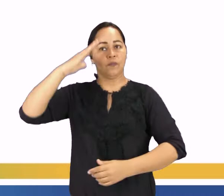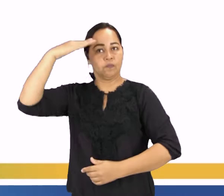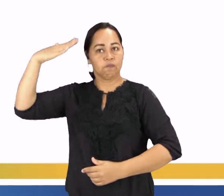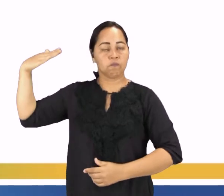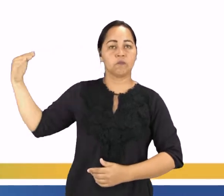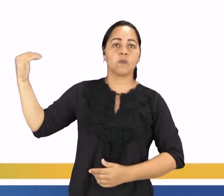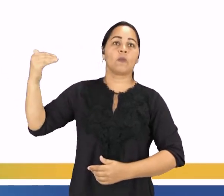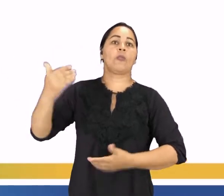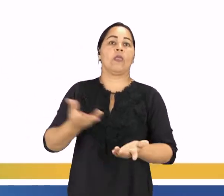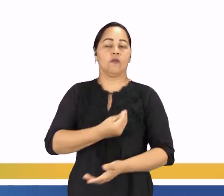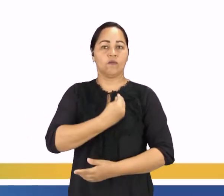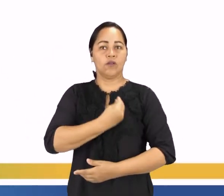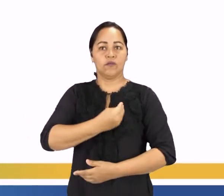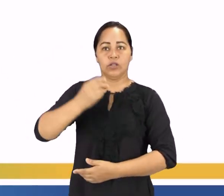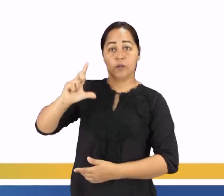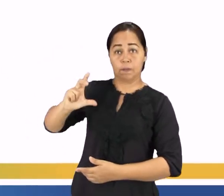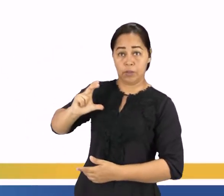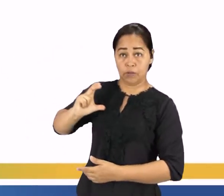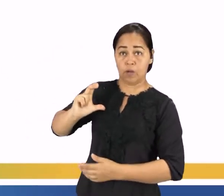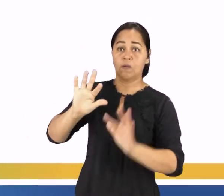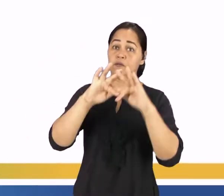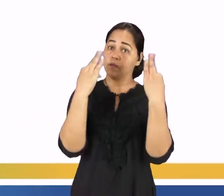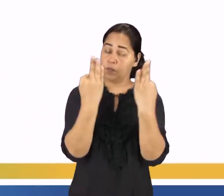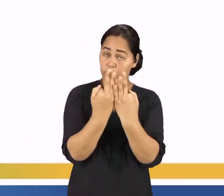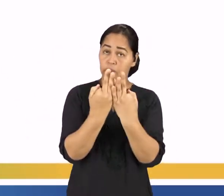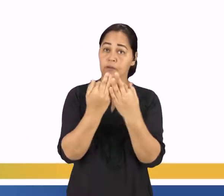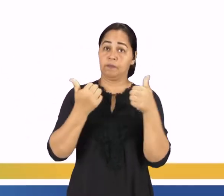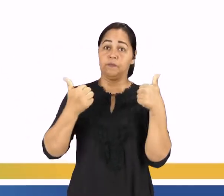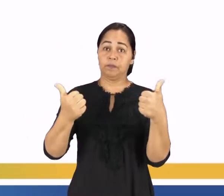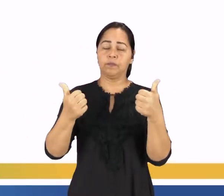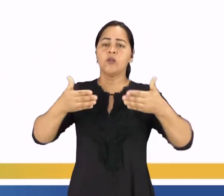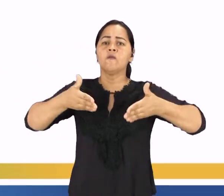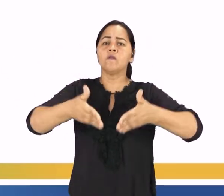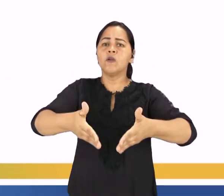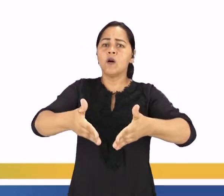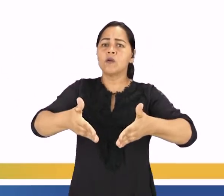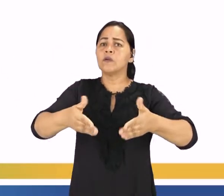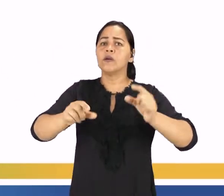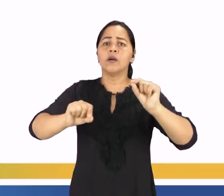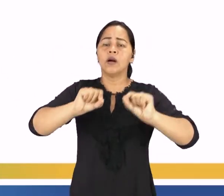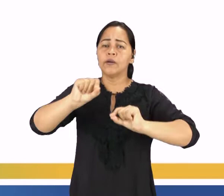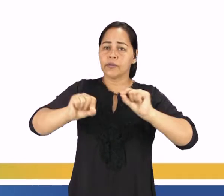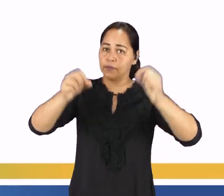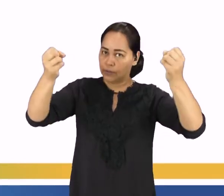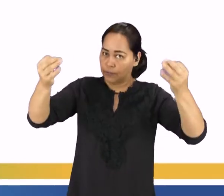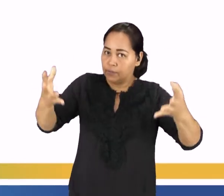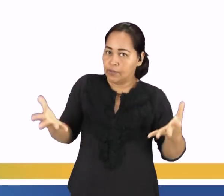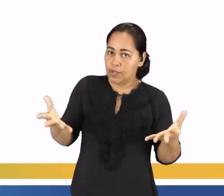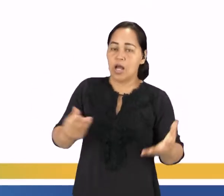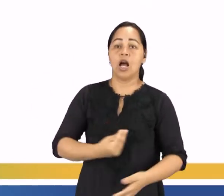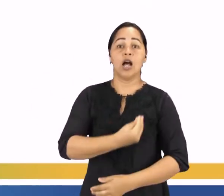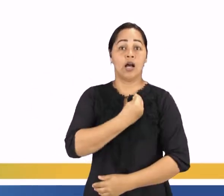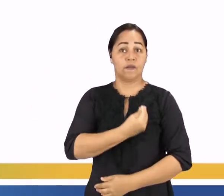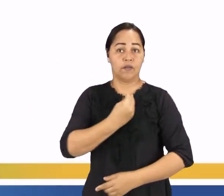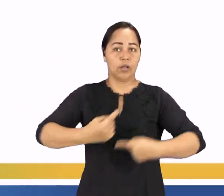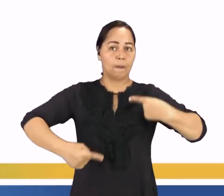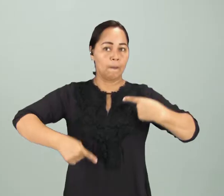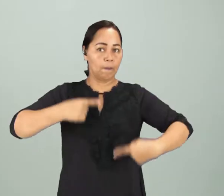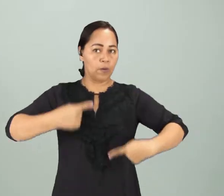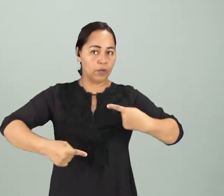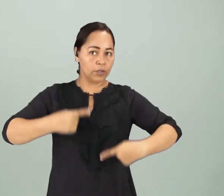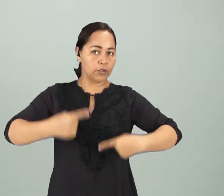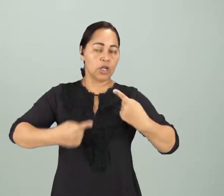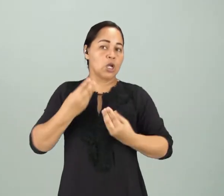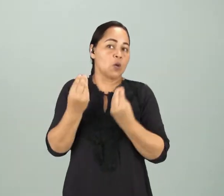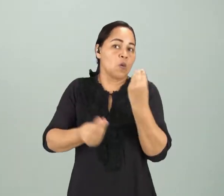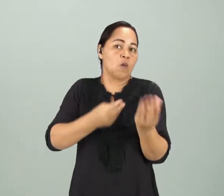diplomática, sua vida pessoal e família. O nosso foco hoje vai ser em falar um pouco sobre a vida política e